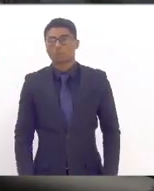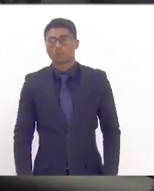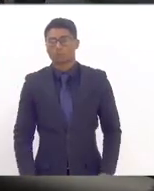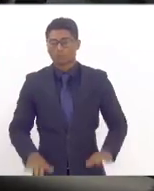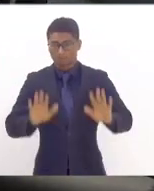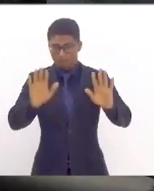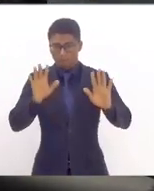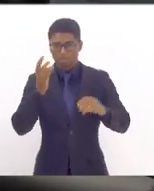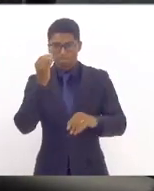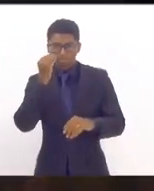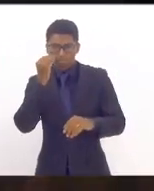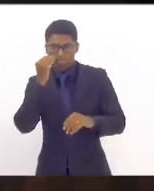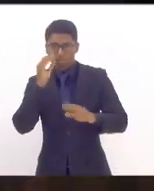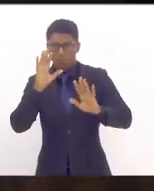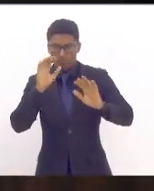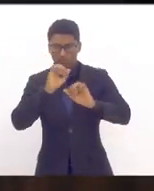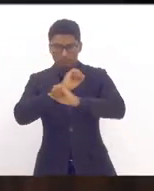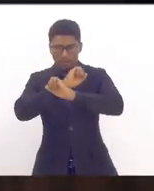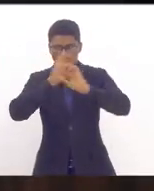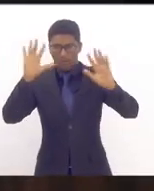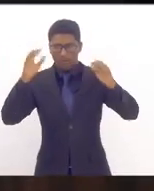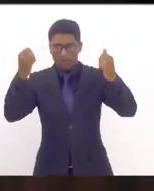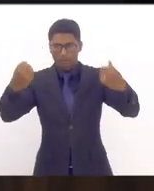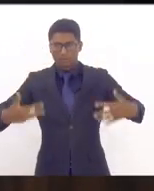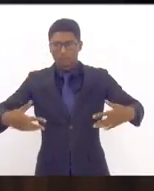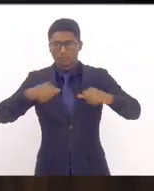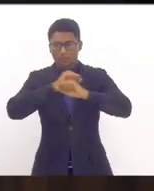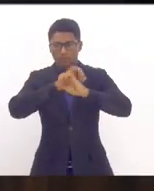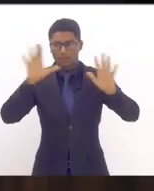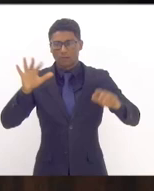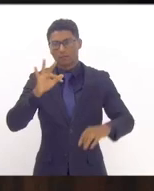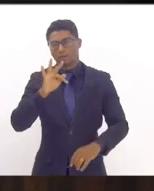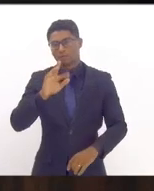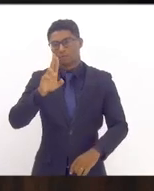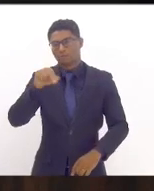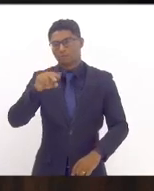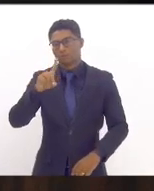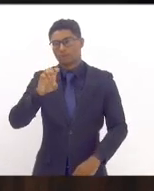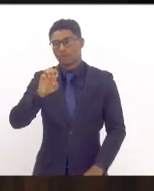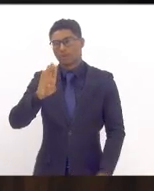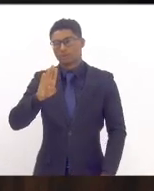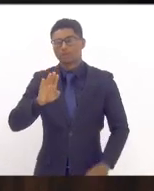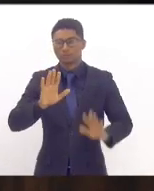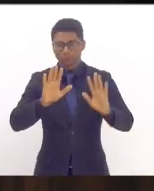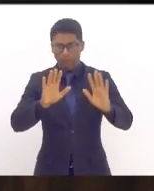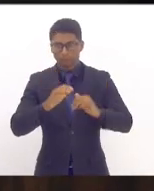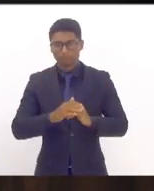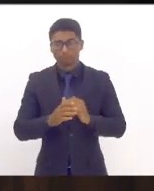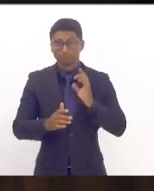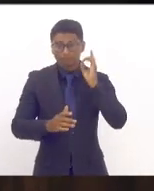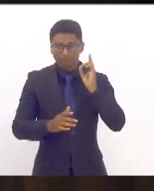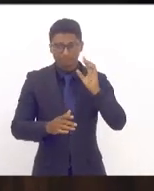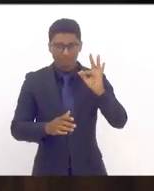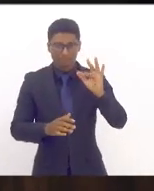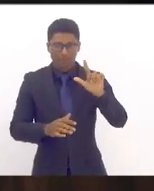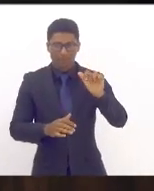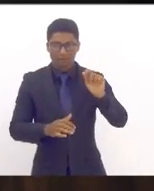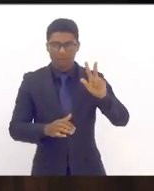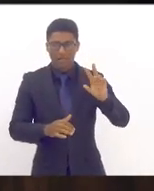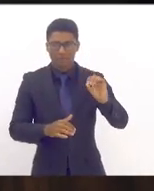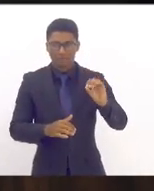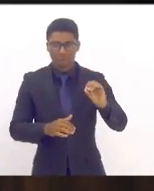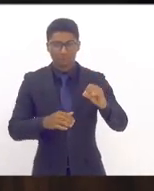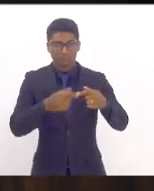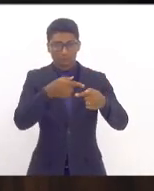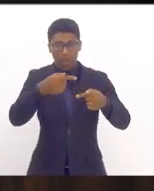eu tentar aclarar aqui a questão do fundeb deputado Flávio na semana passada